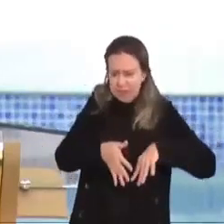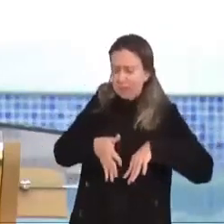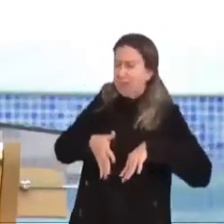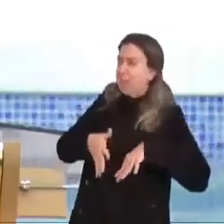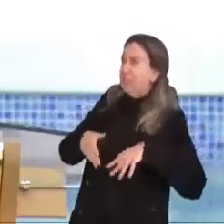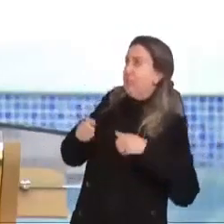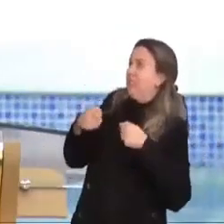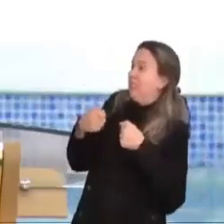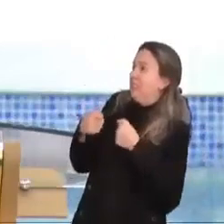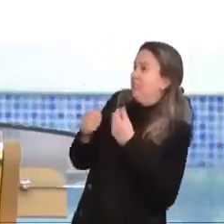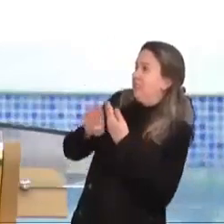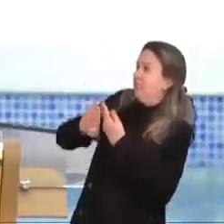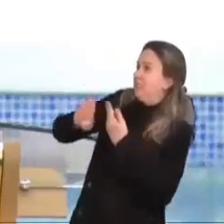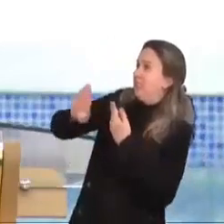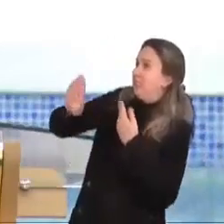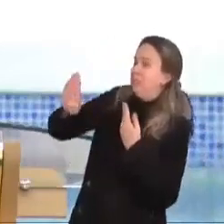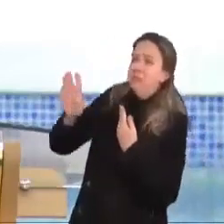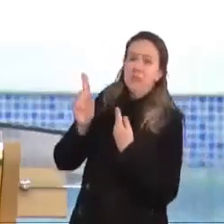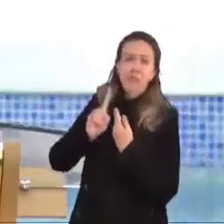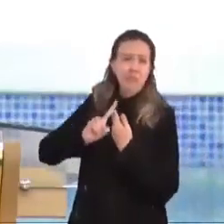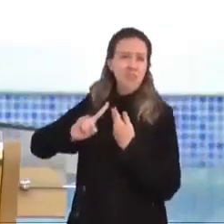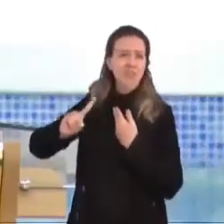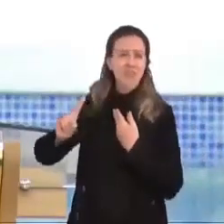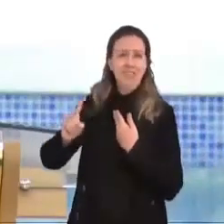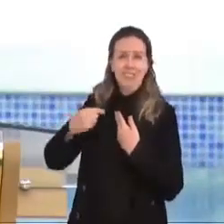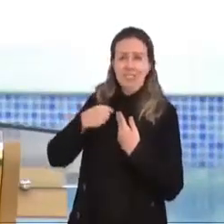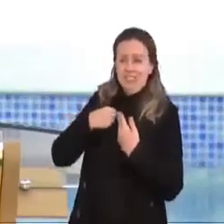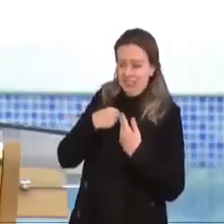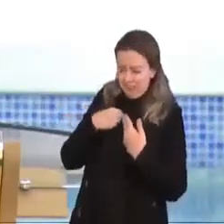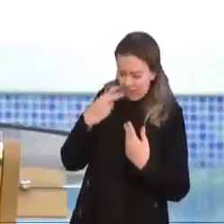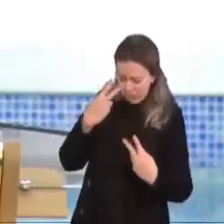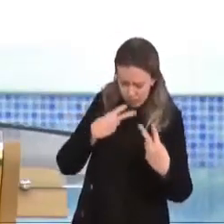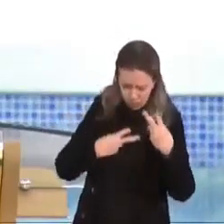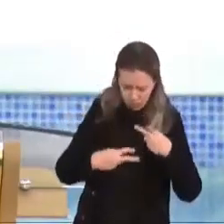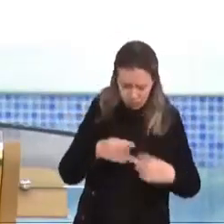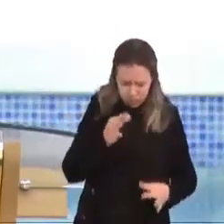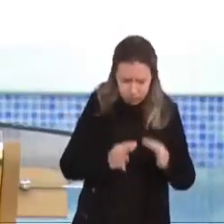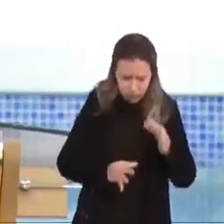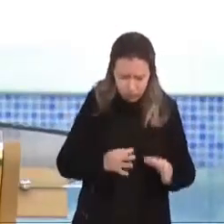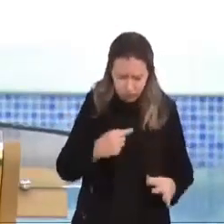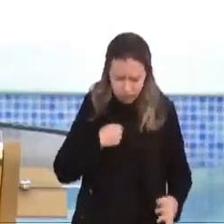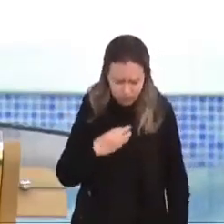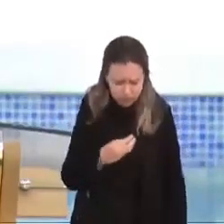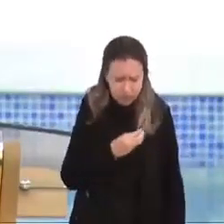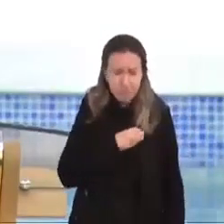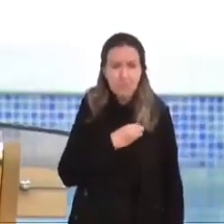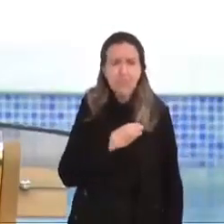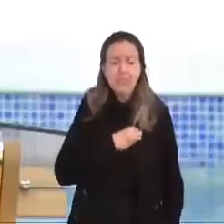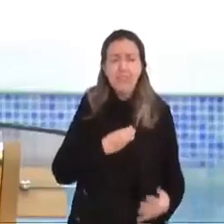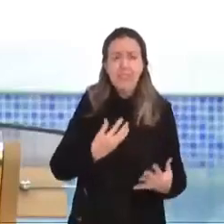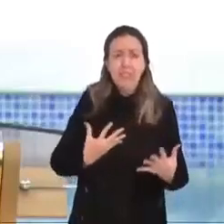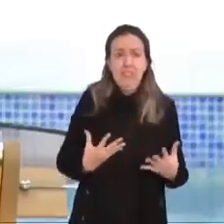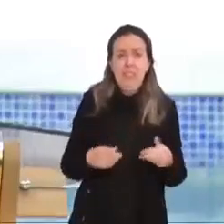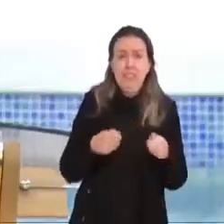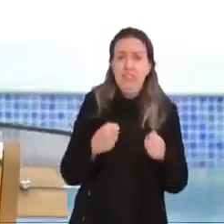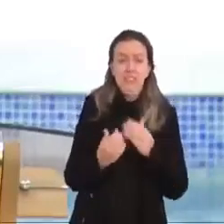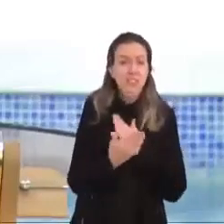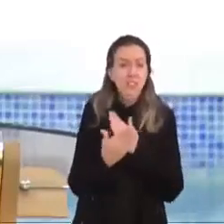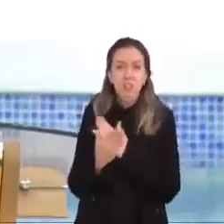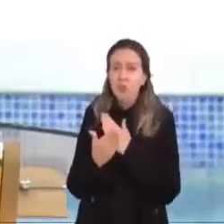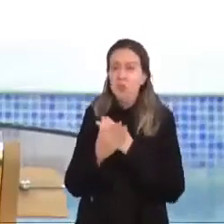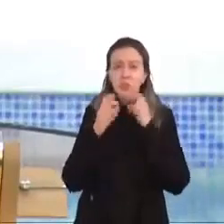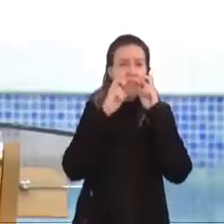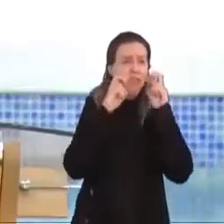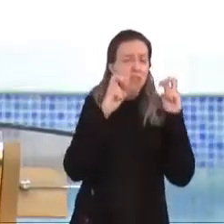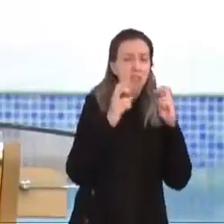castigado, corrigido, julgado e disciplinado, o profeta Jeremias, e aqui